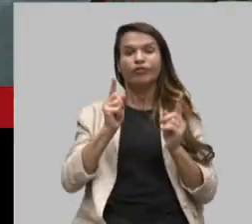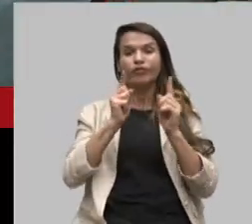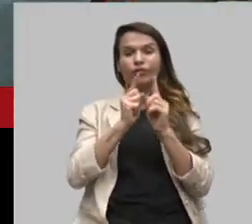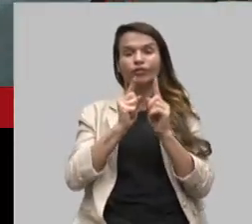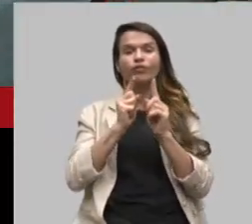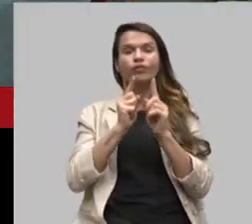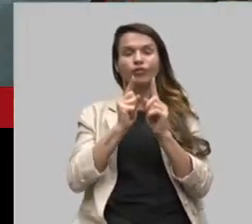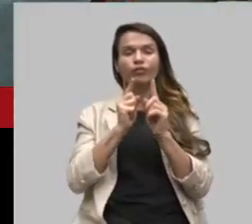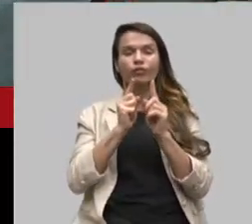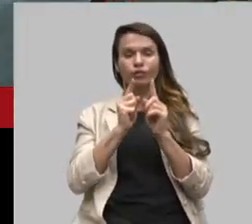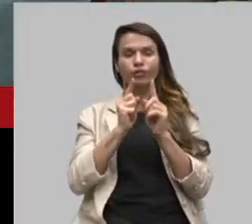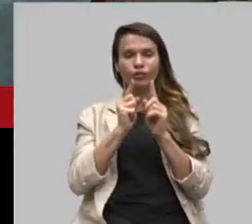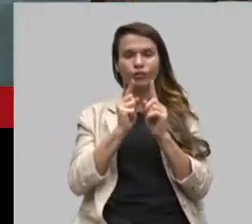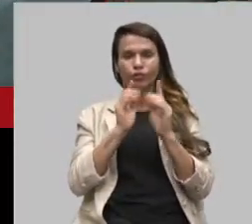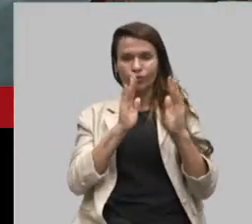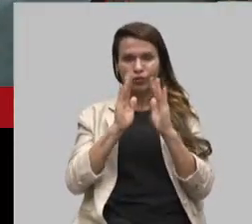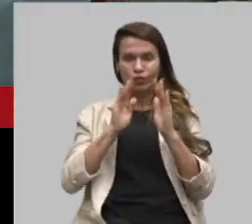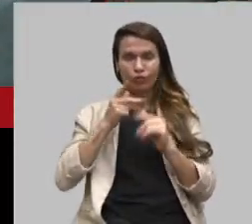minuto